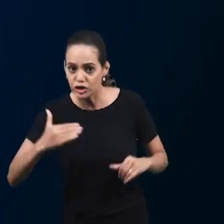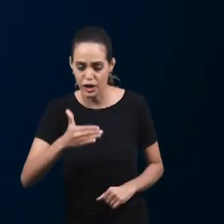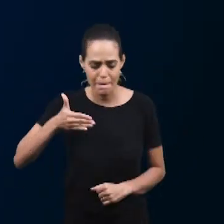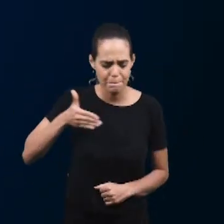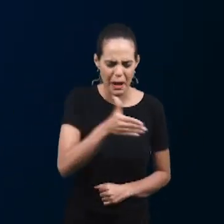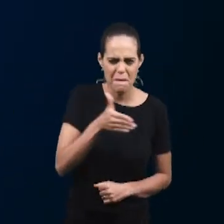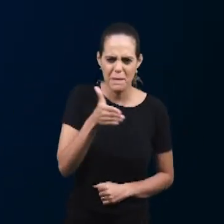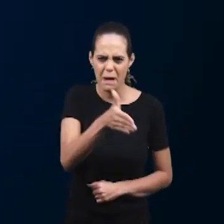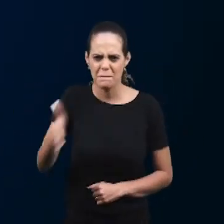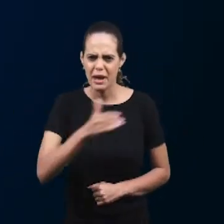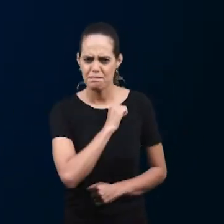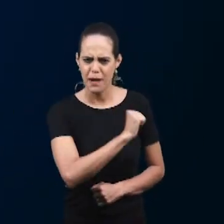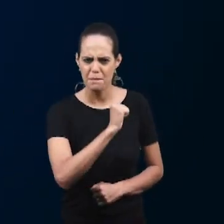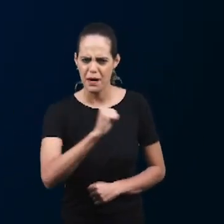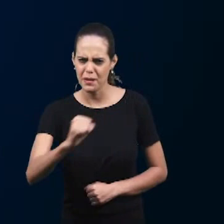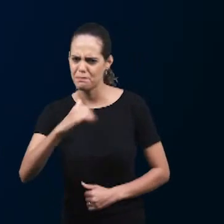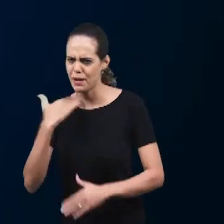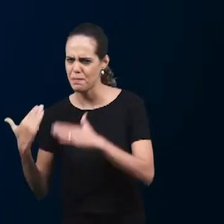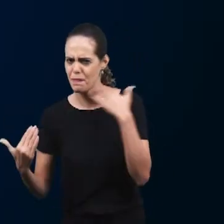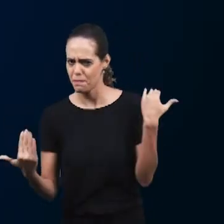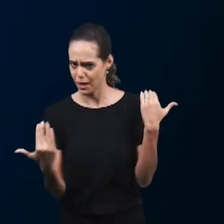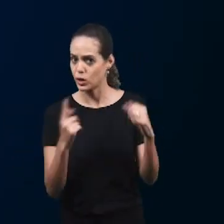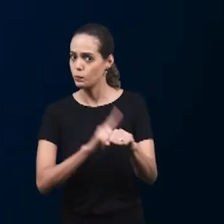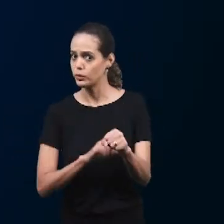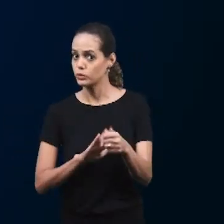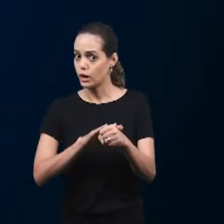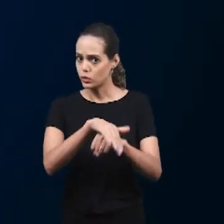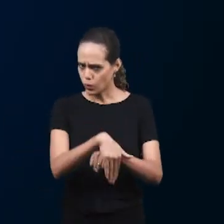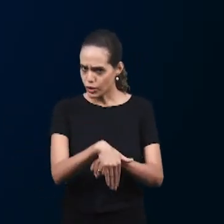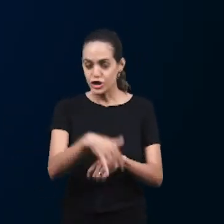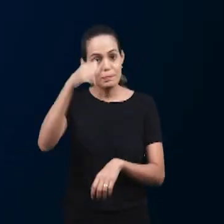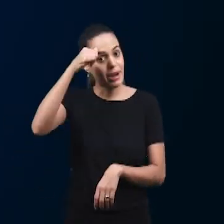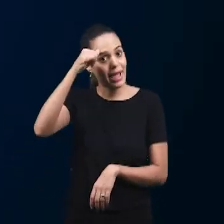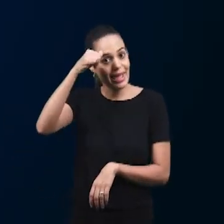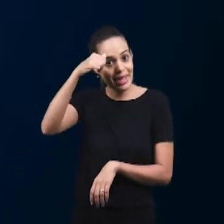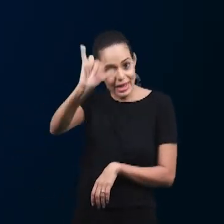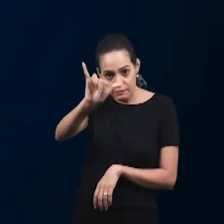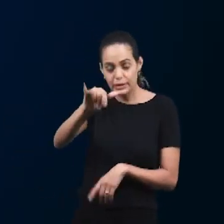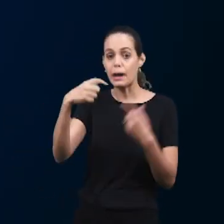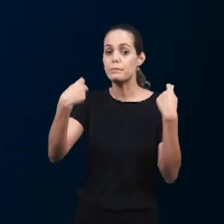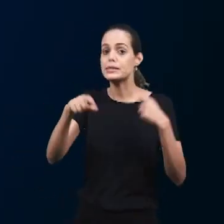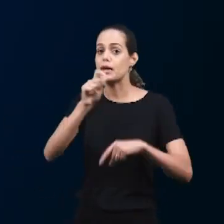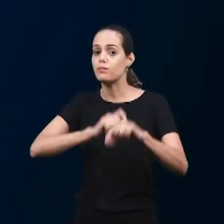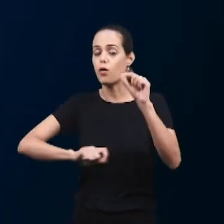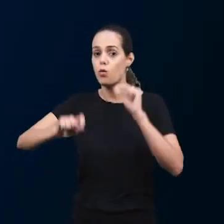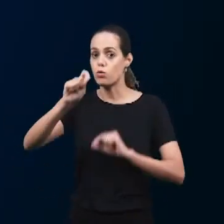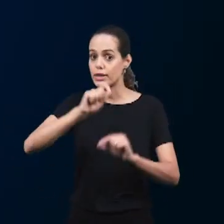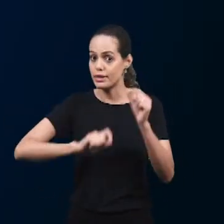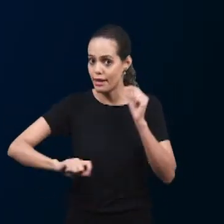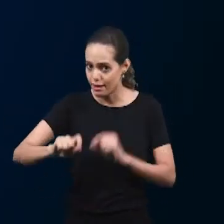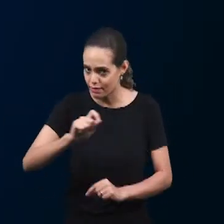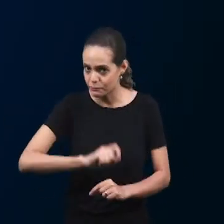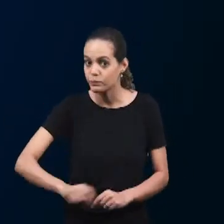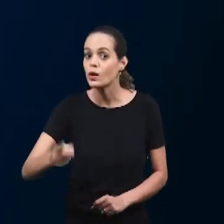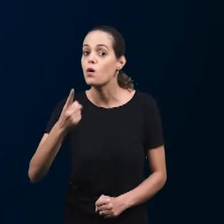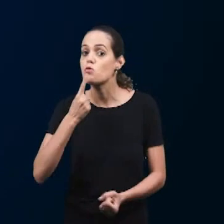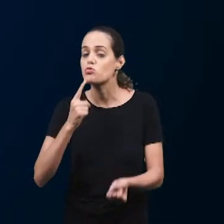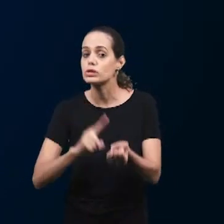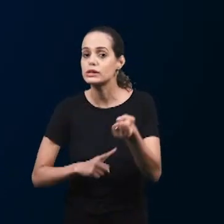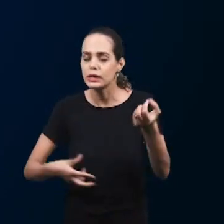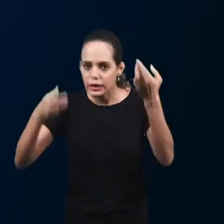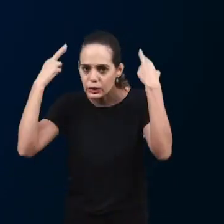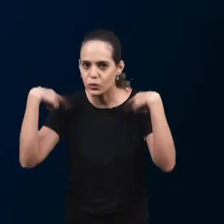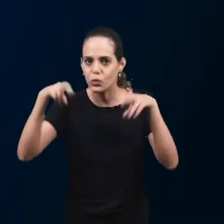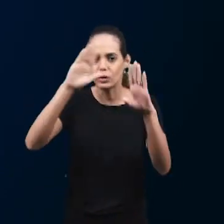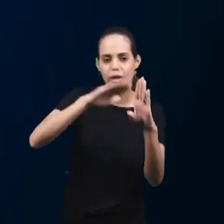iria passar naquela noite, e para evitá-lo, deveria passar o sangue do